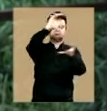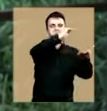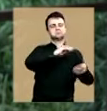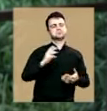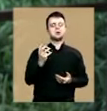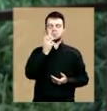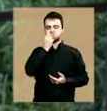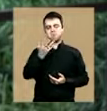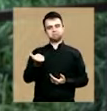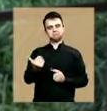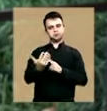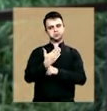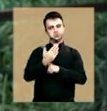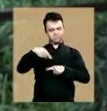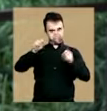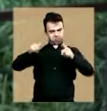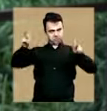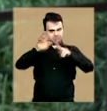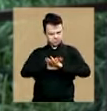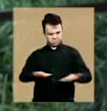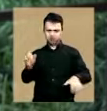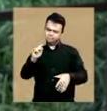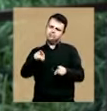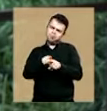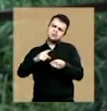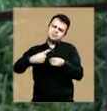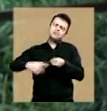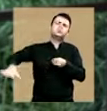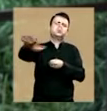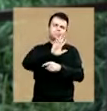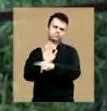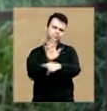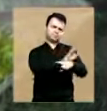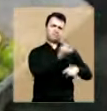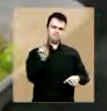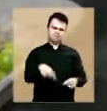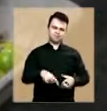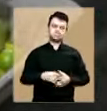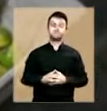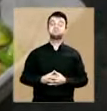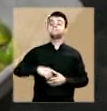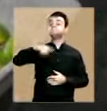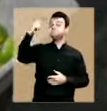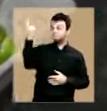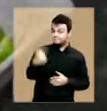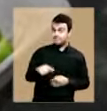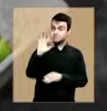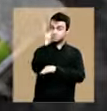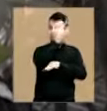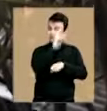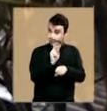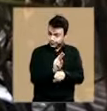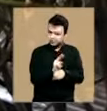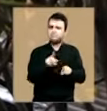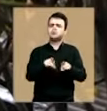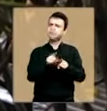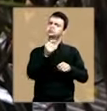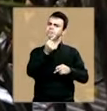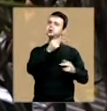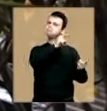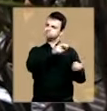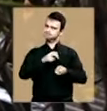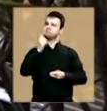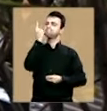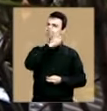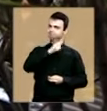Então, tem ajudado não só o shopping, mas a cidade como um todo. Além de ambiental, o retorno é também